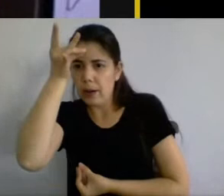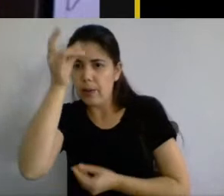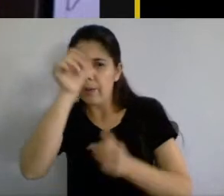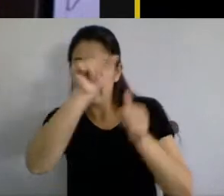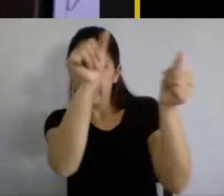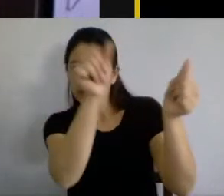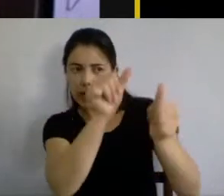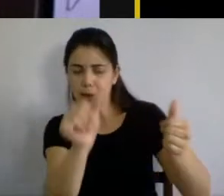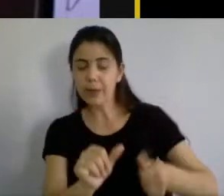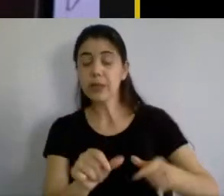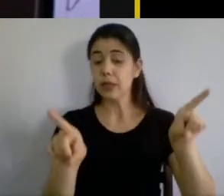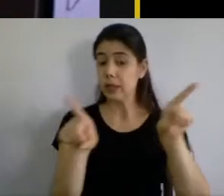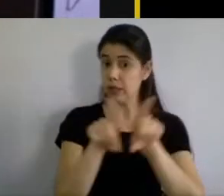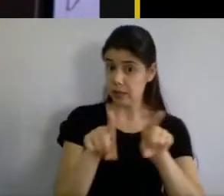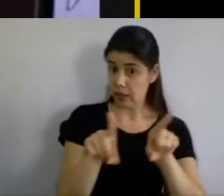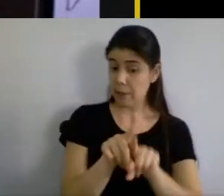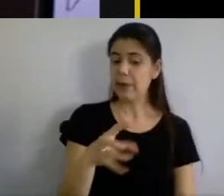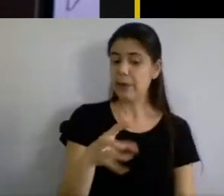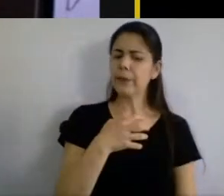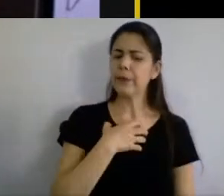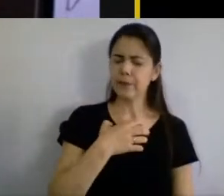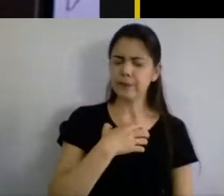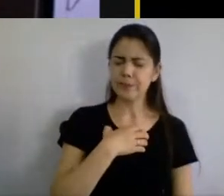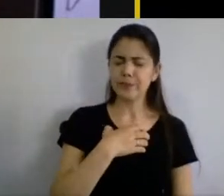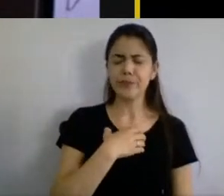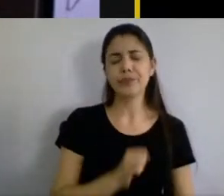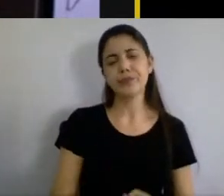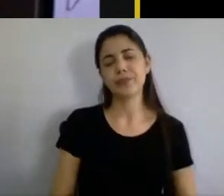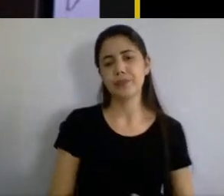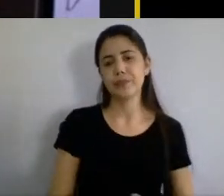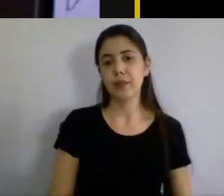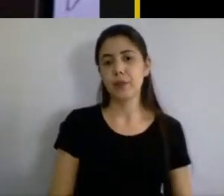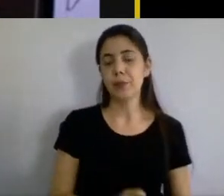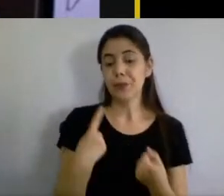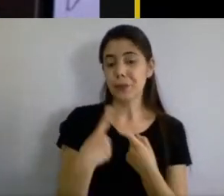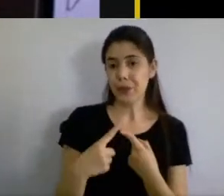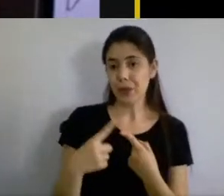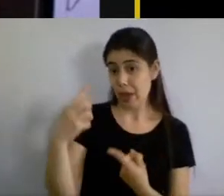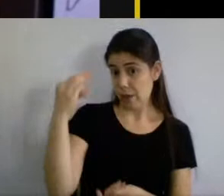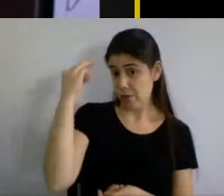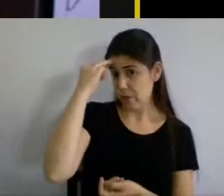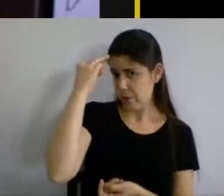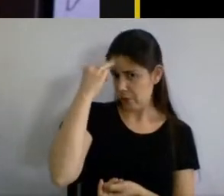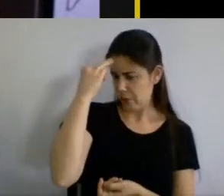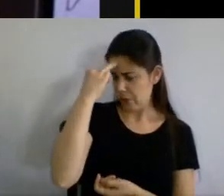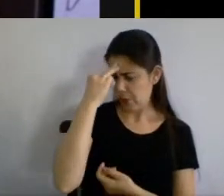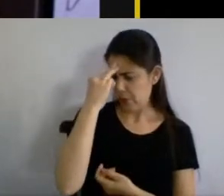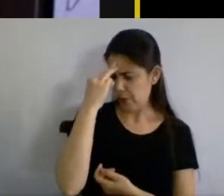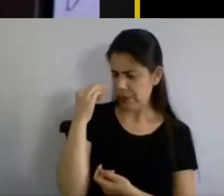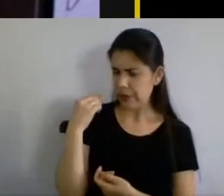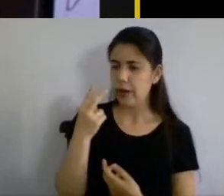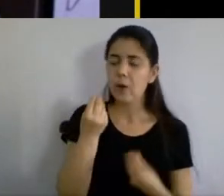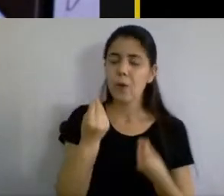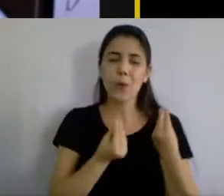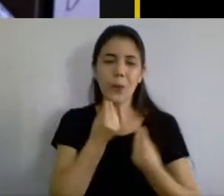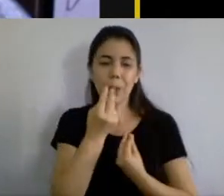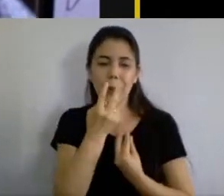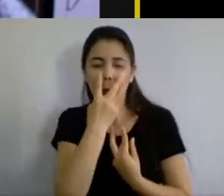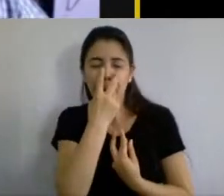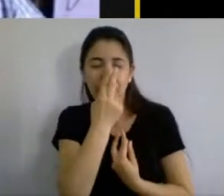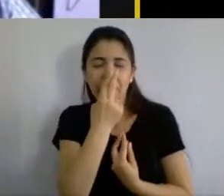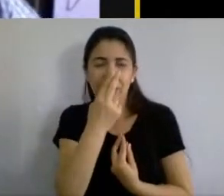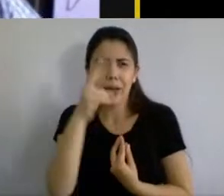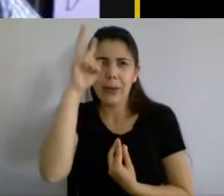matéria. Quer dizer, a memória lembra sensações sem a matéria. O Aristóteles diz isso no De Anima, no